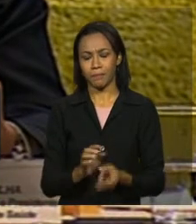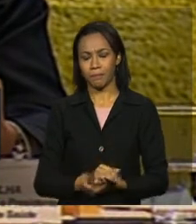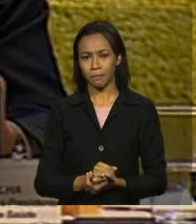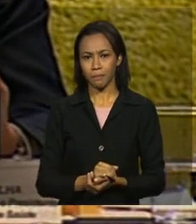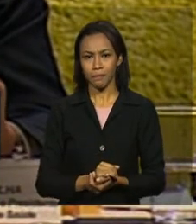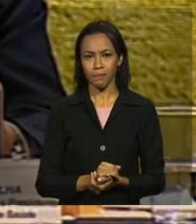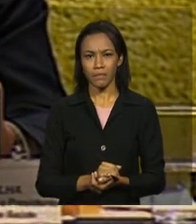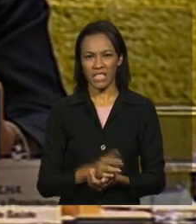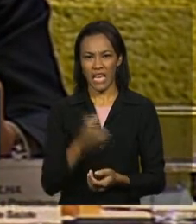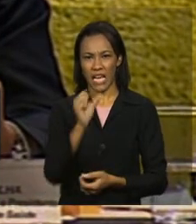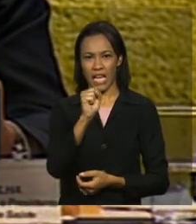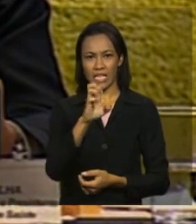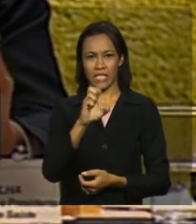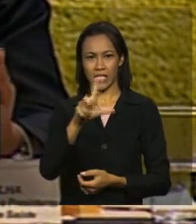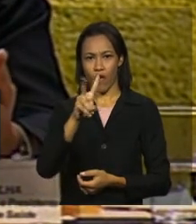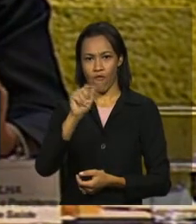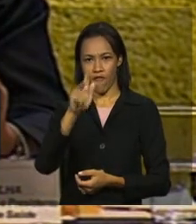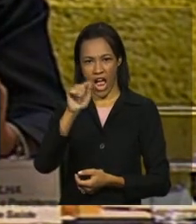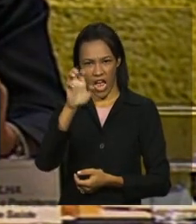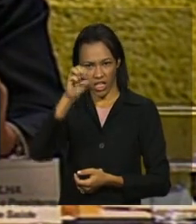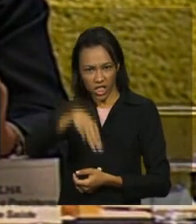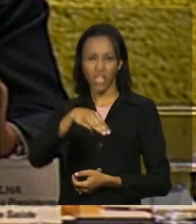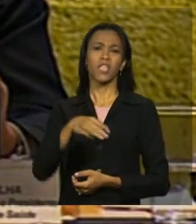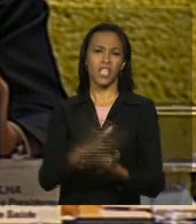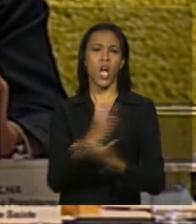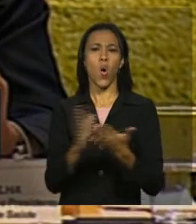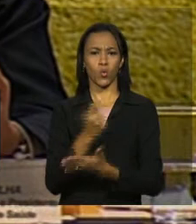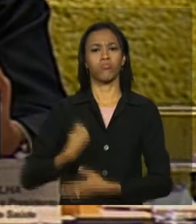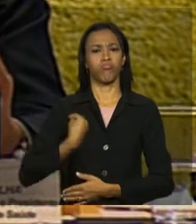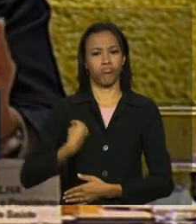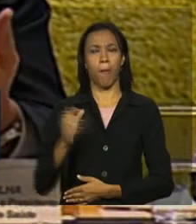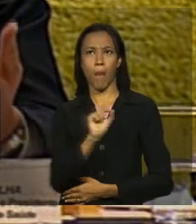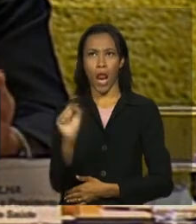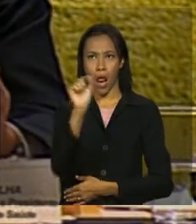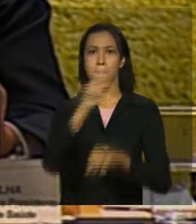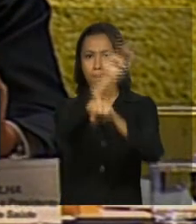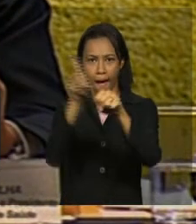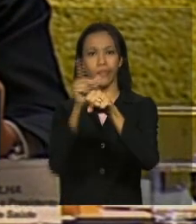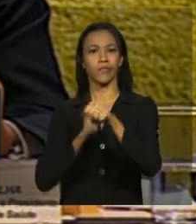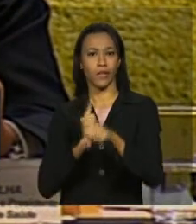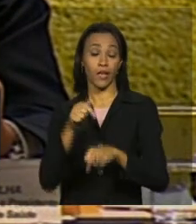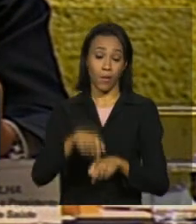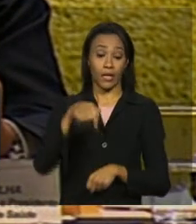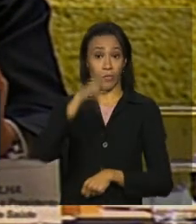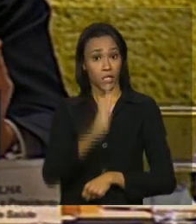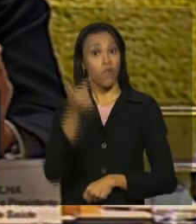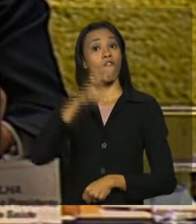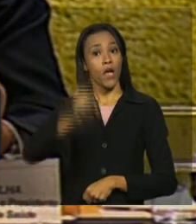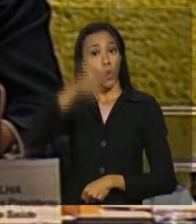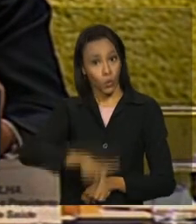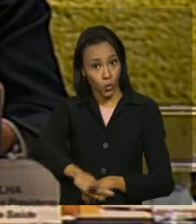vírus selvagem que causa a doença que está presente alguns países ainda então nós vamos continuar Enquanto